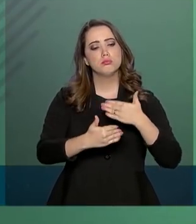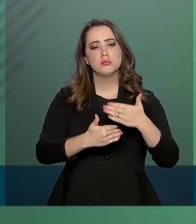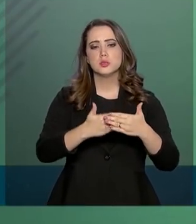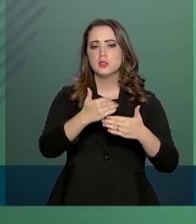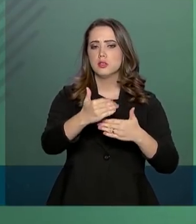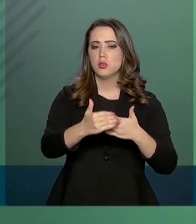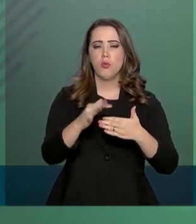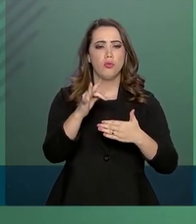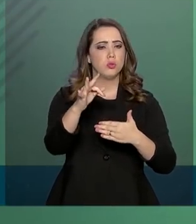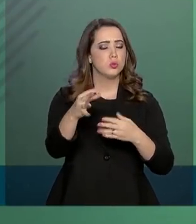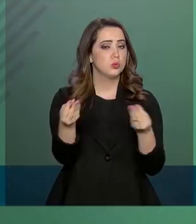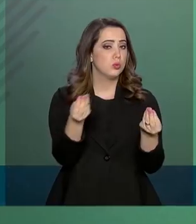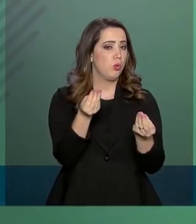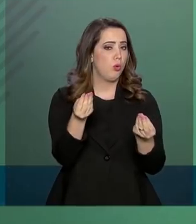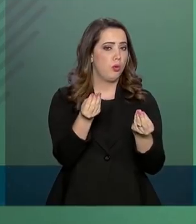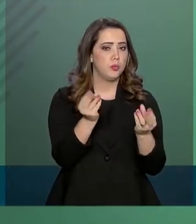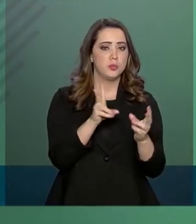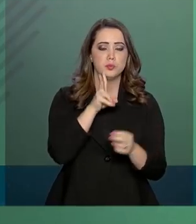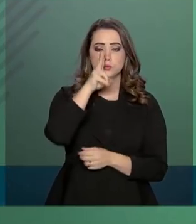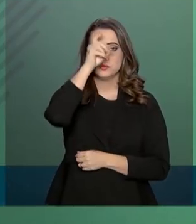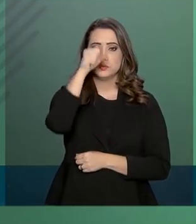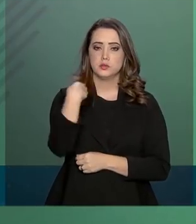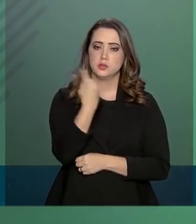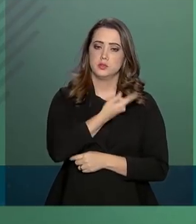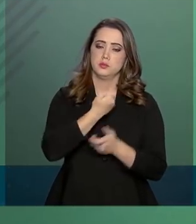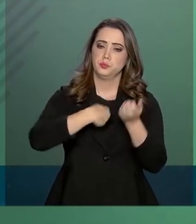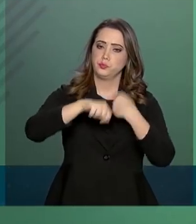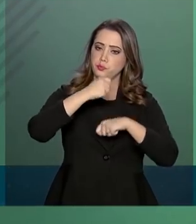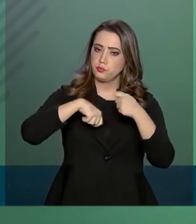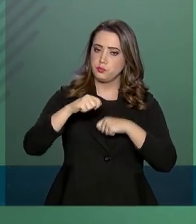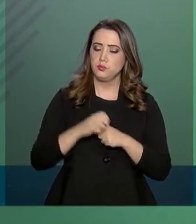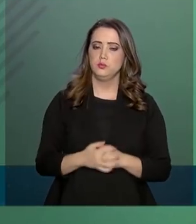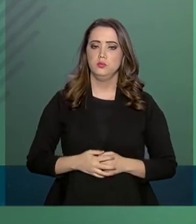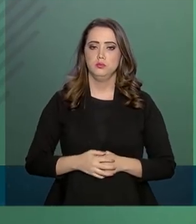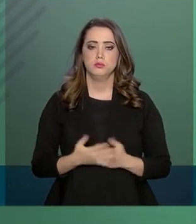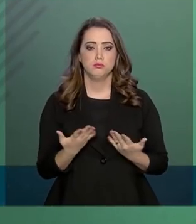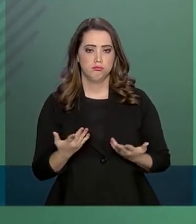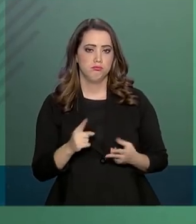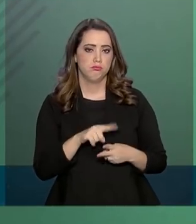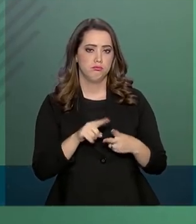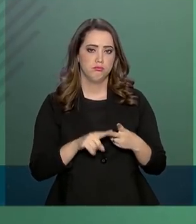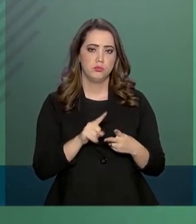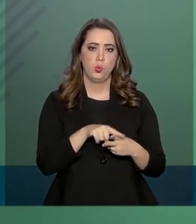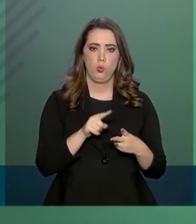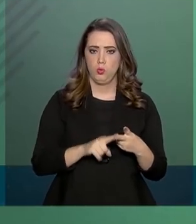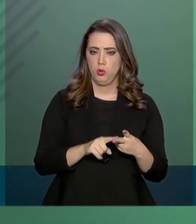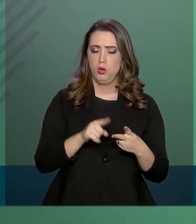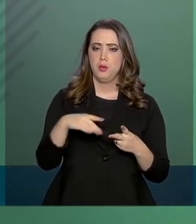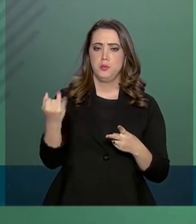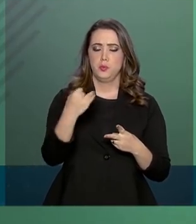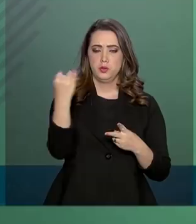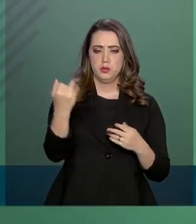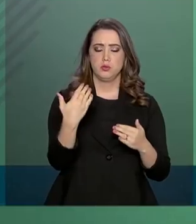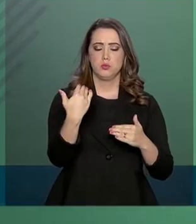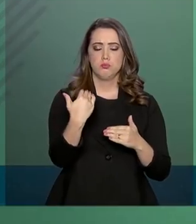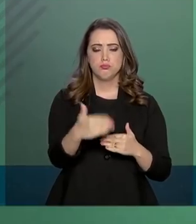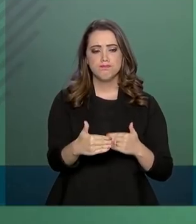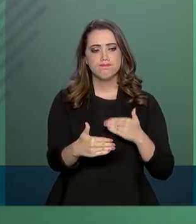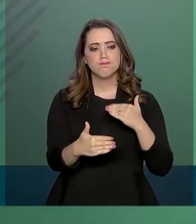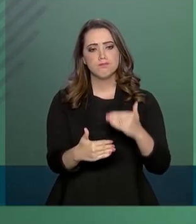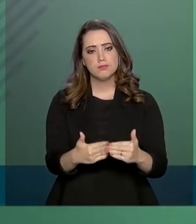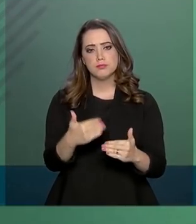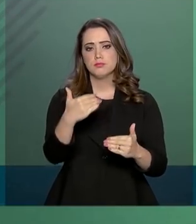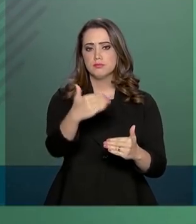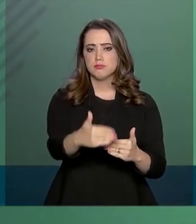para o fortalecimento da nossa economia não são os novos degraus que nós